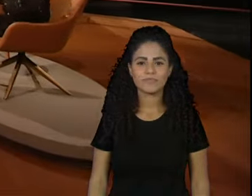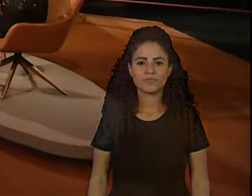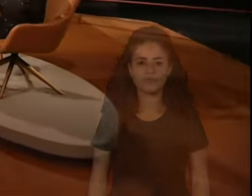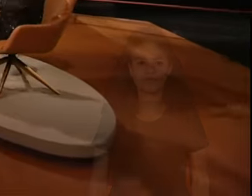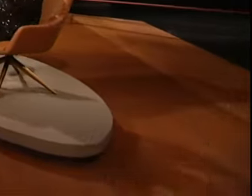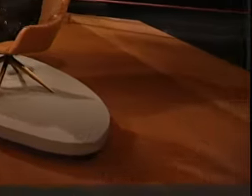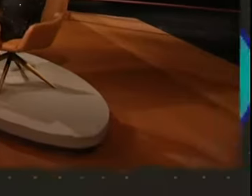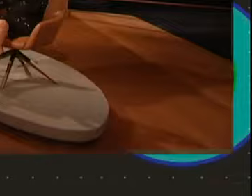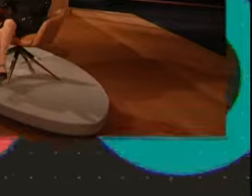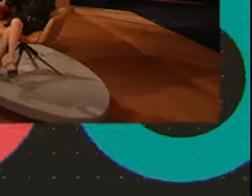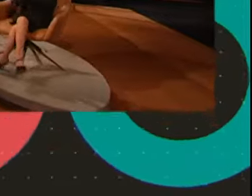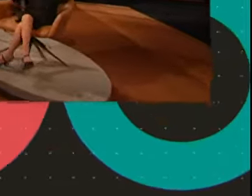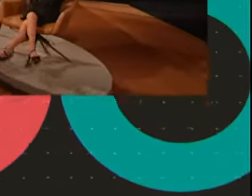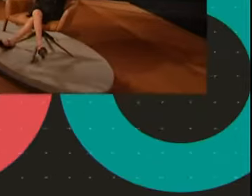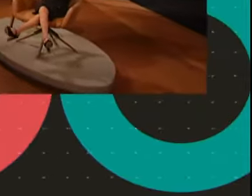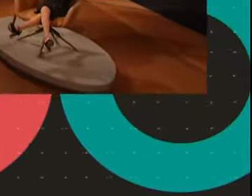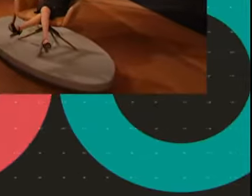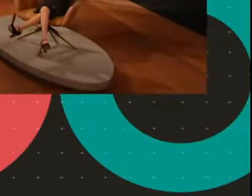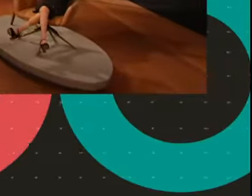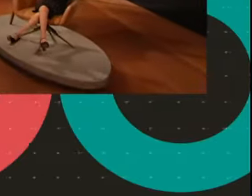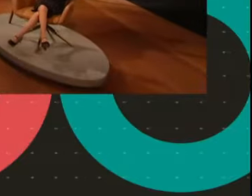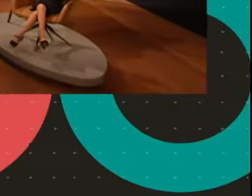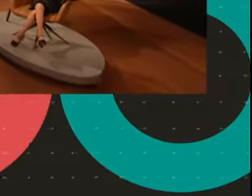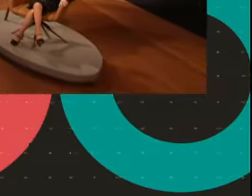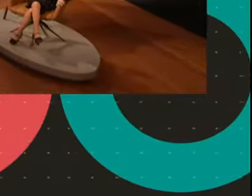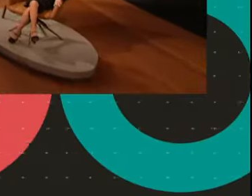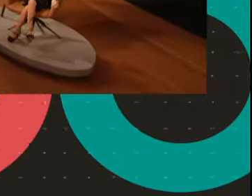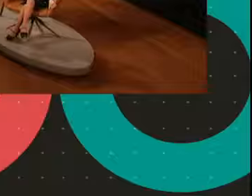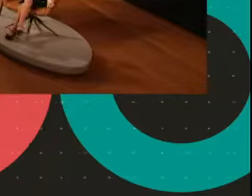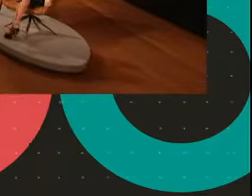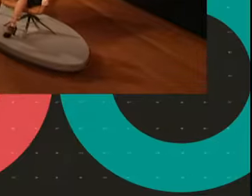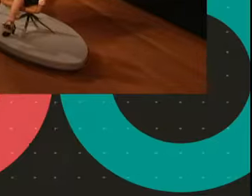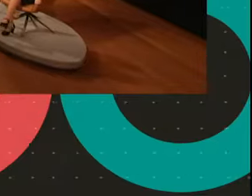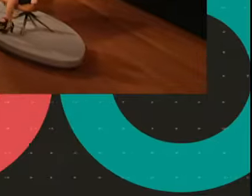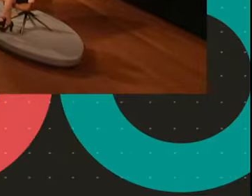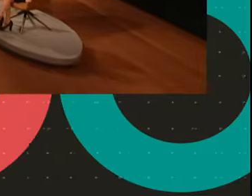Aí, garota. Obrigado.